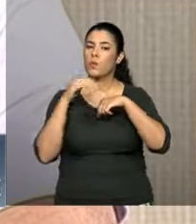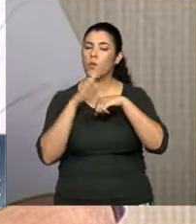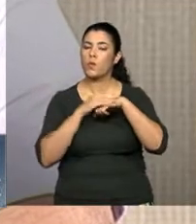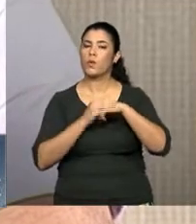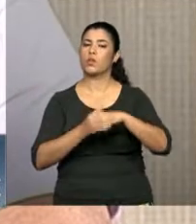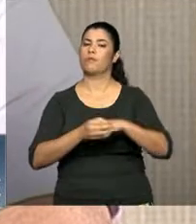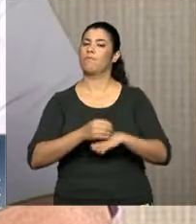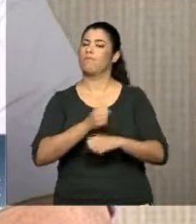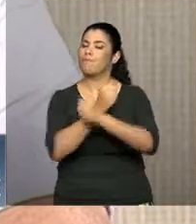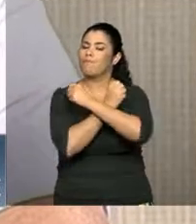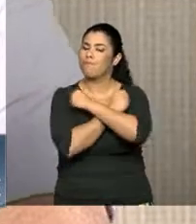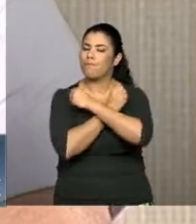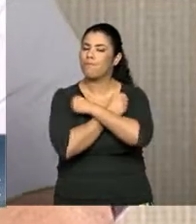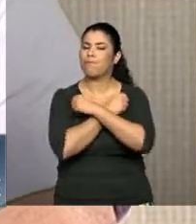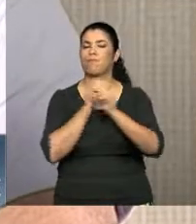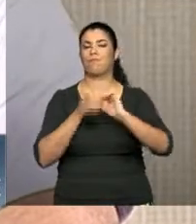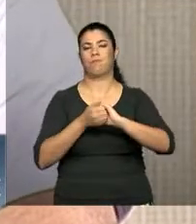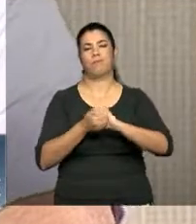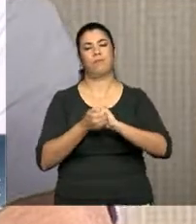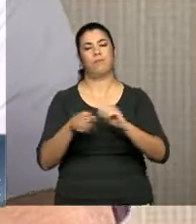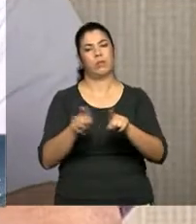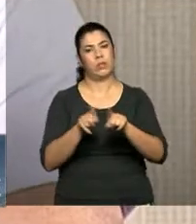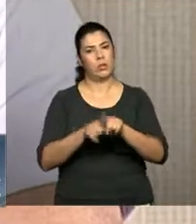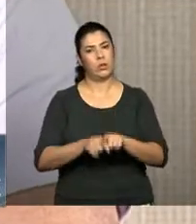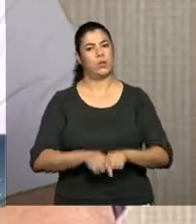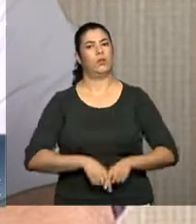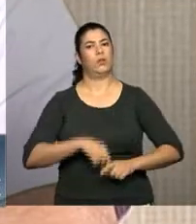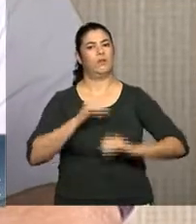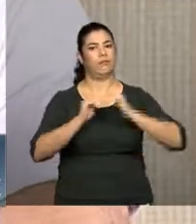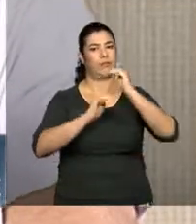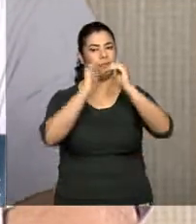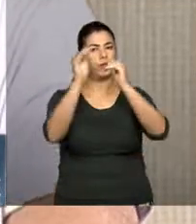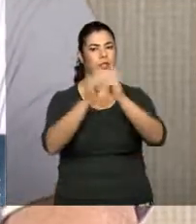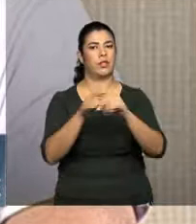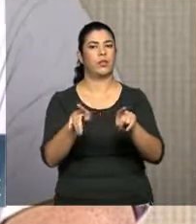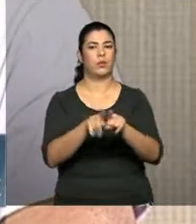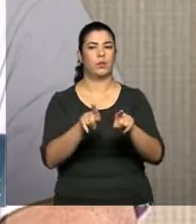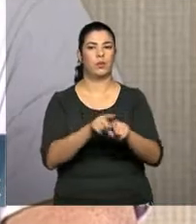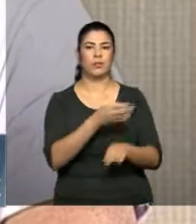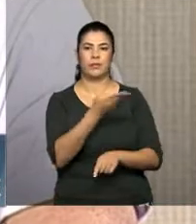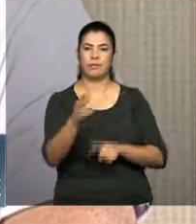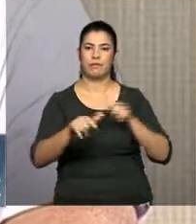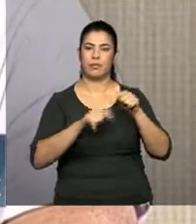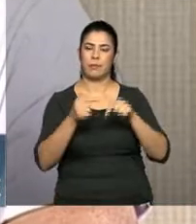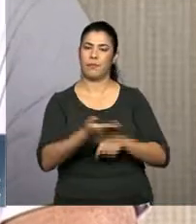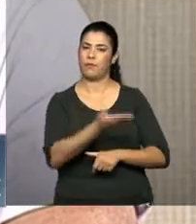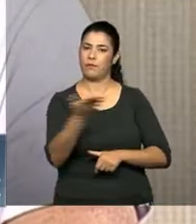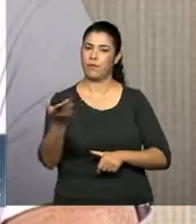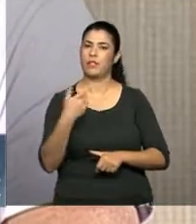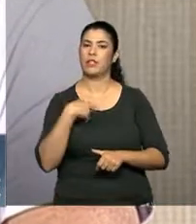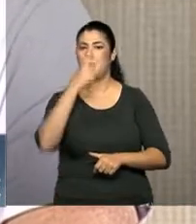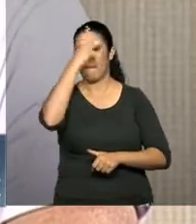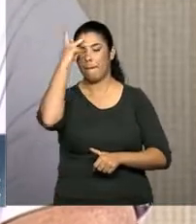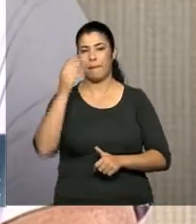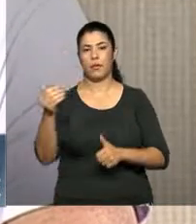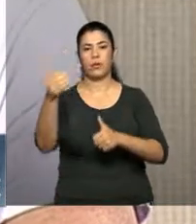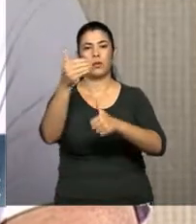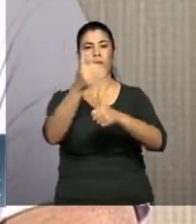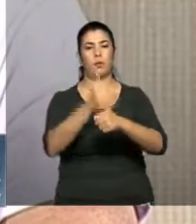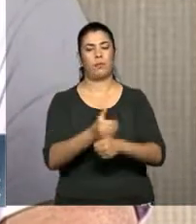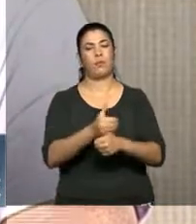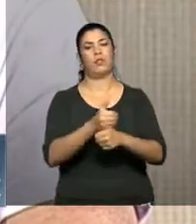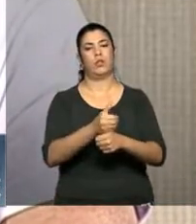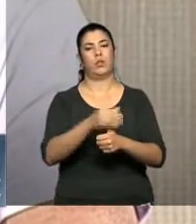muito sucesso muito trabalho também né mas muito sucesso a todos os conselheiros e conselheiras empossados